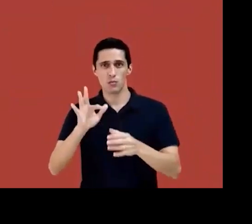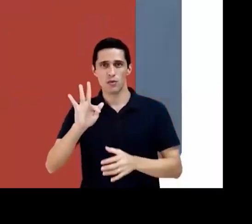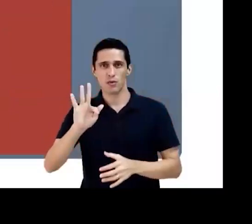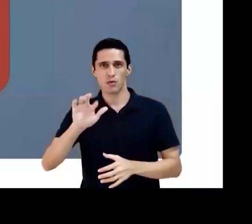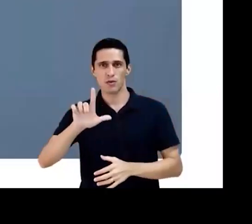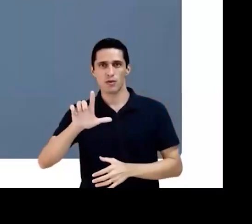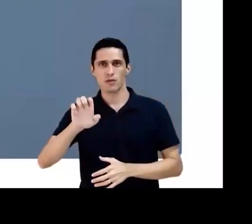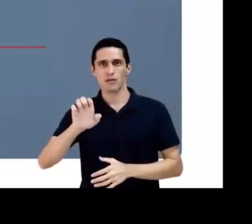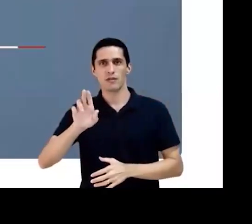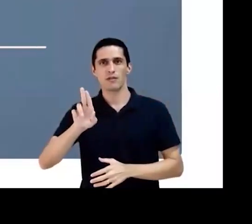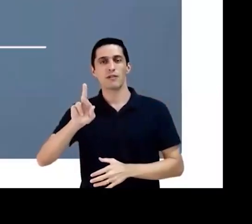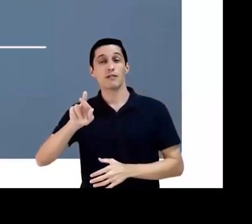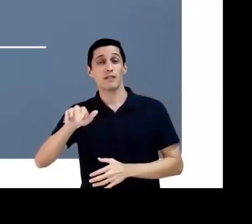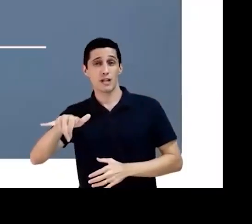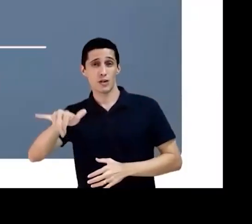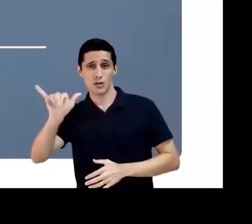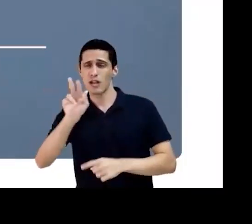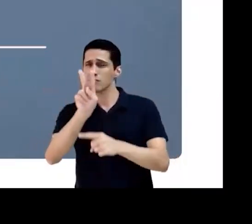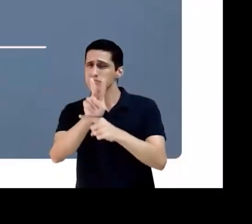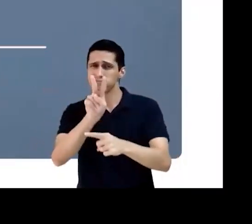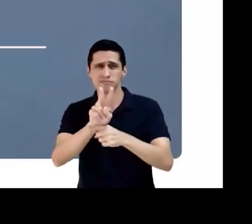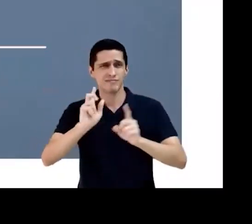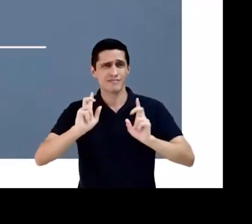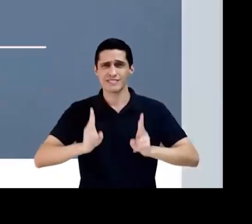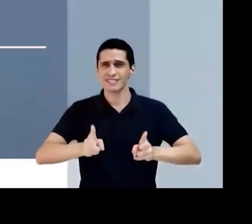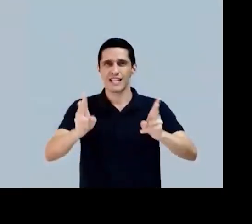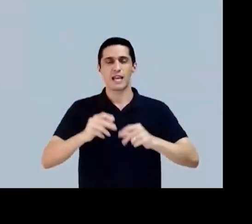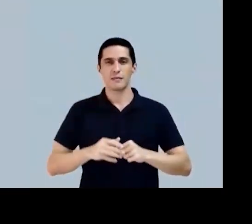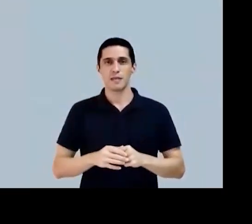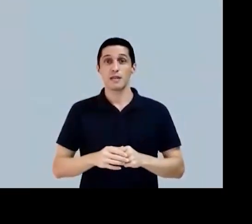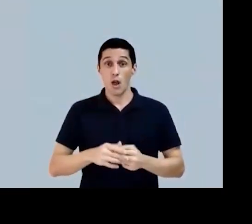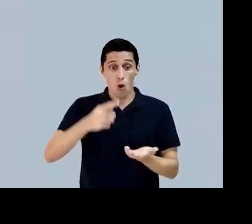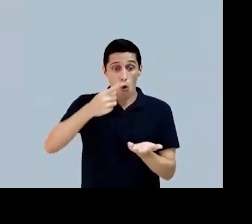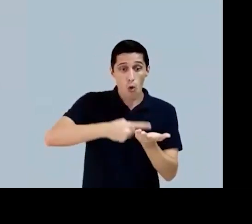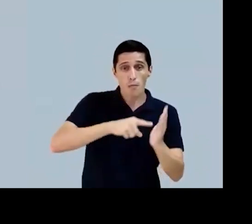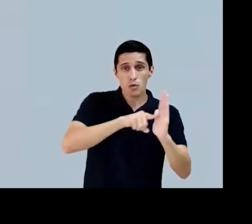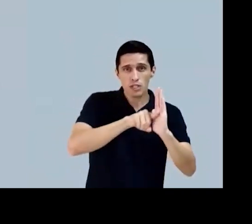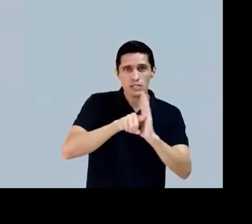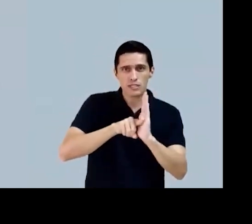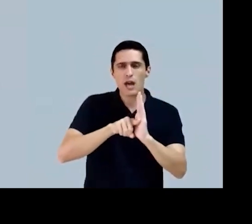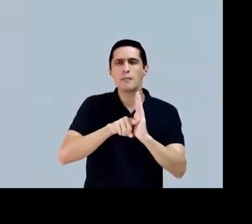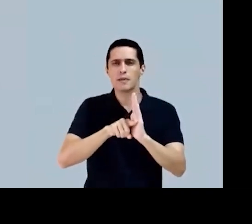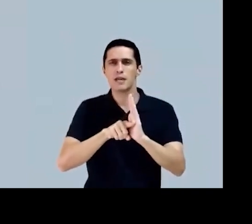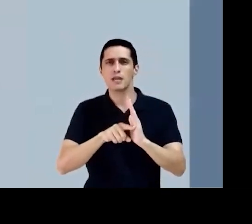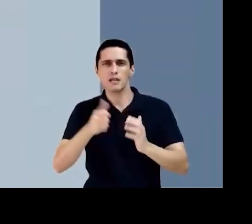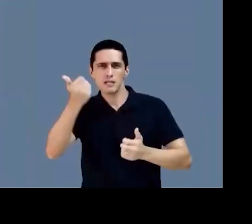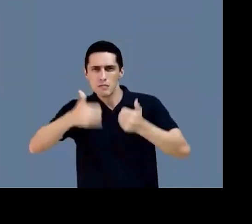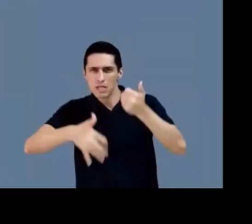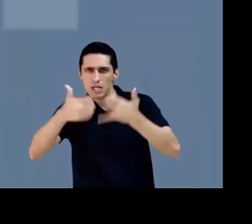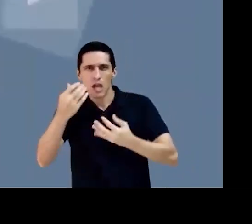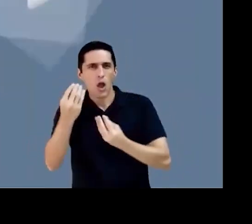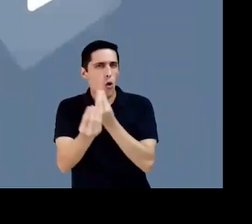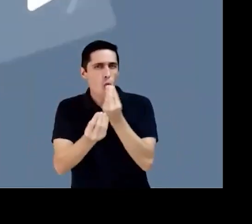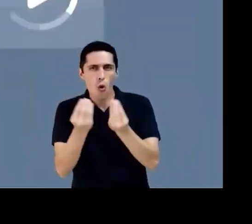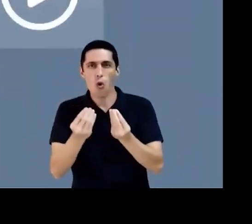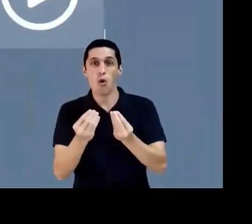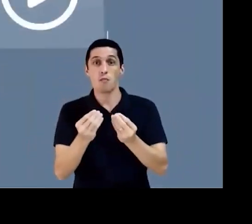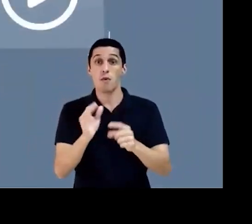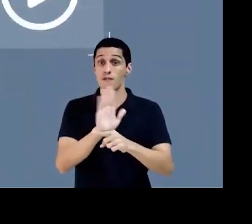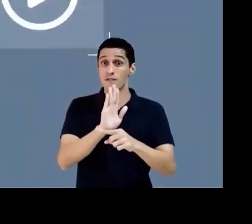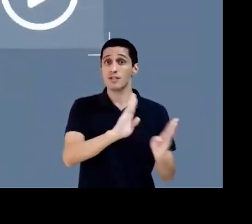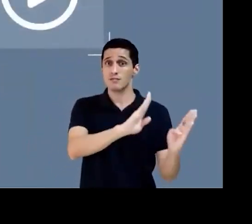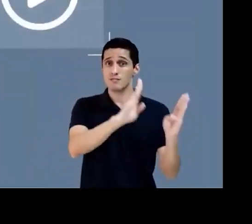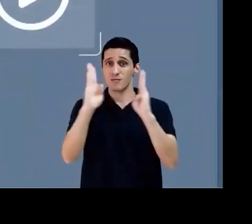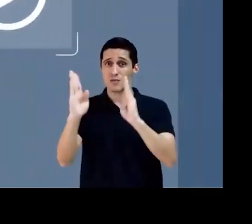este cuidado começa assim que o exame é agendado, com questionamentos durante o agendamento, o envio destas orientações por vídeo